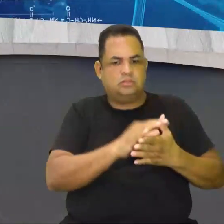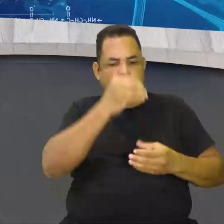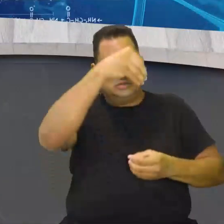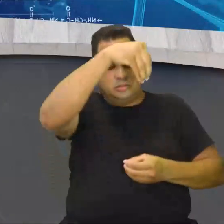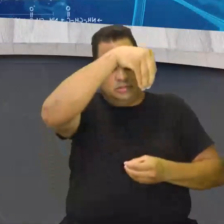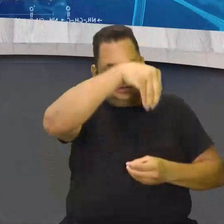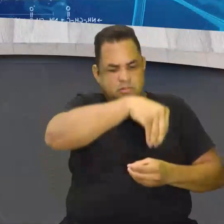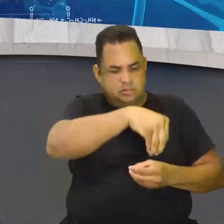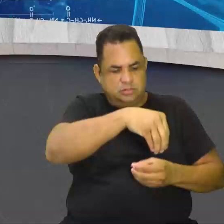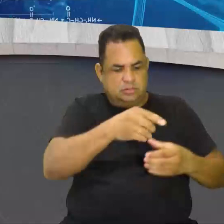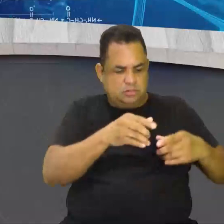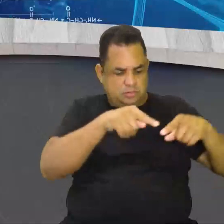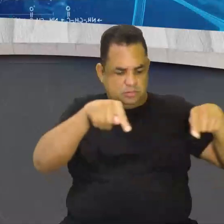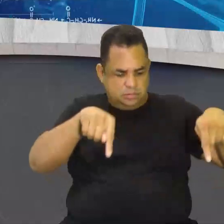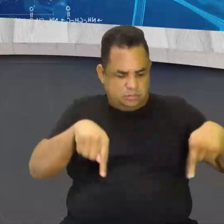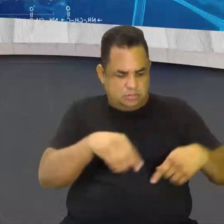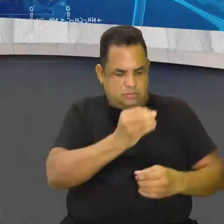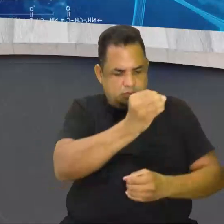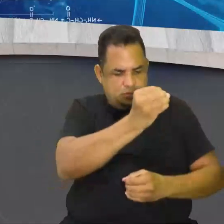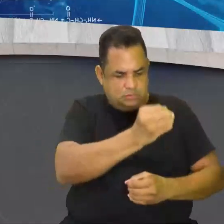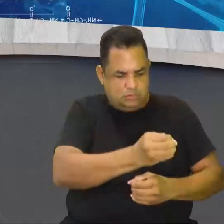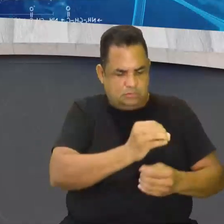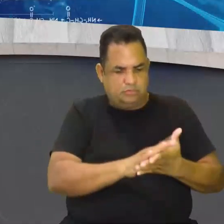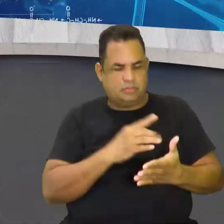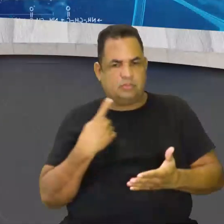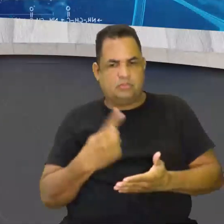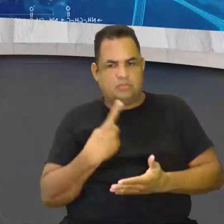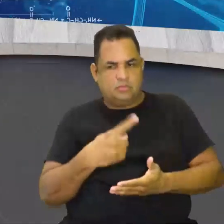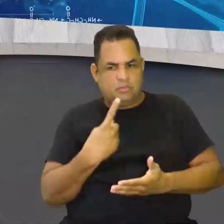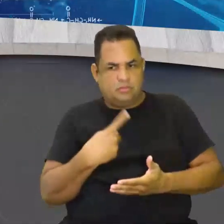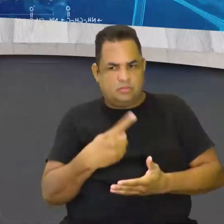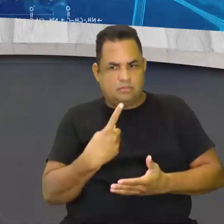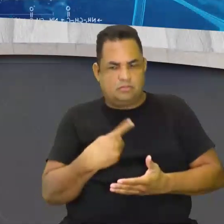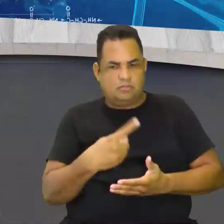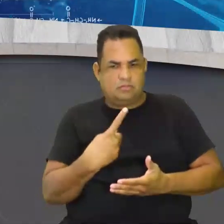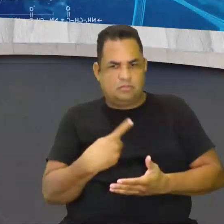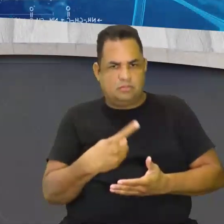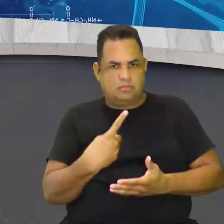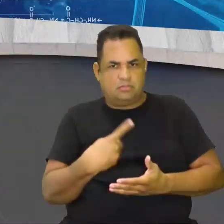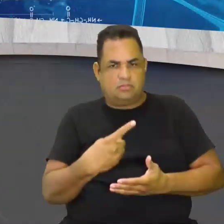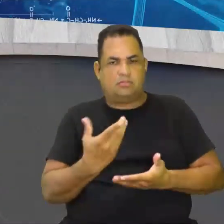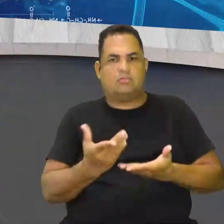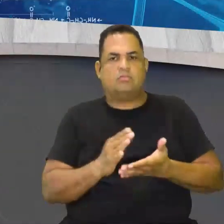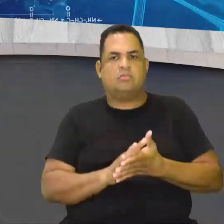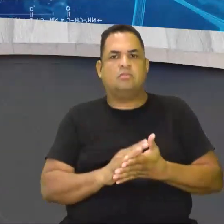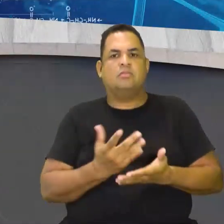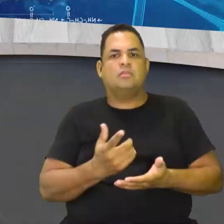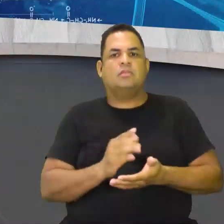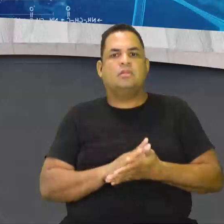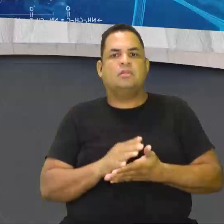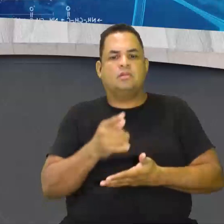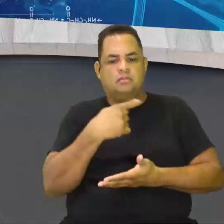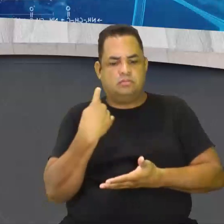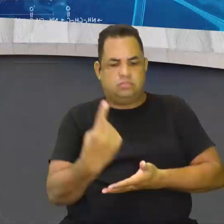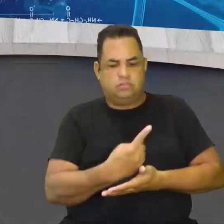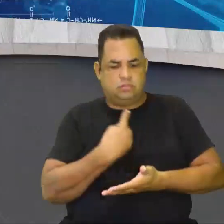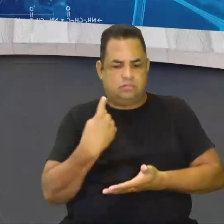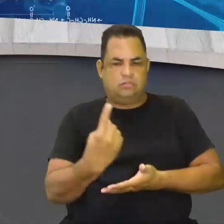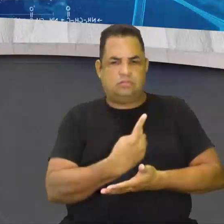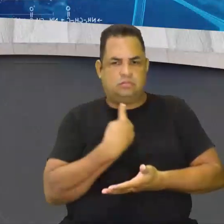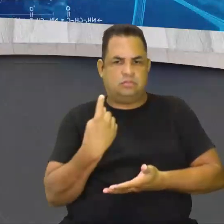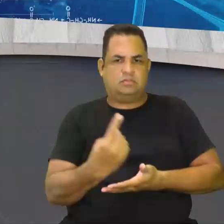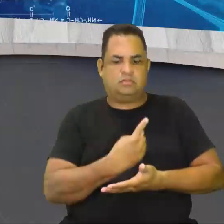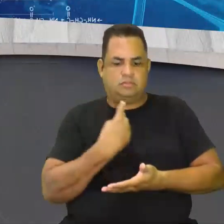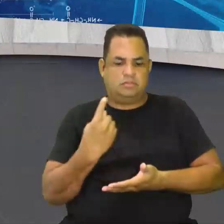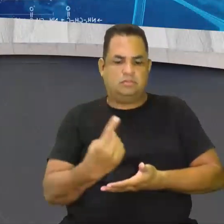na centrífuga. E ela tem uma rotação horizontal, não é vertical, é horizontal.